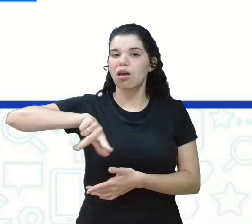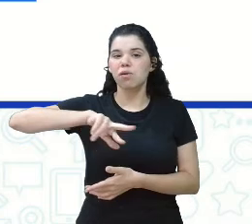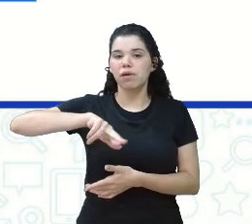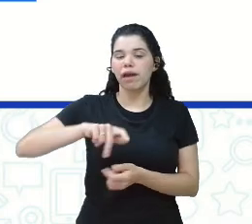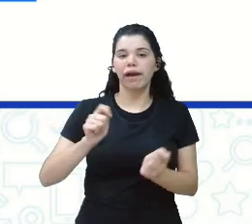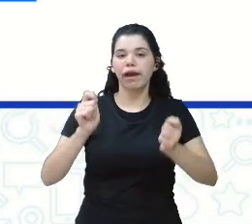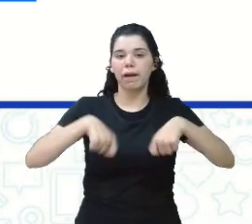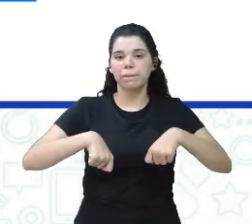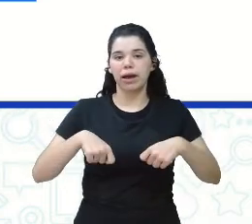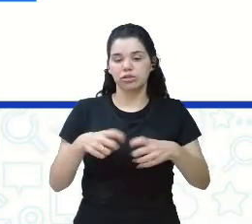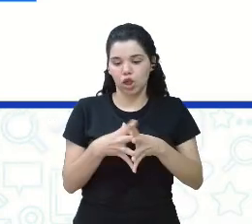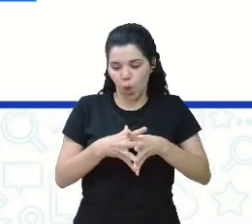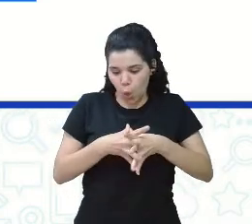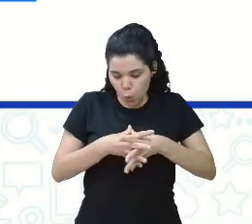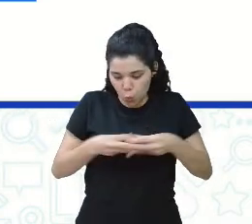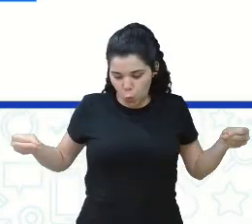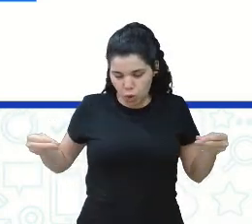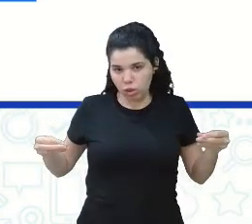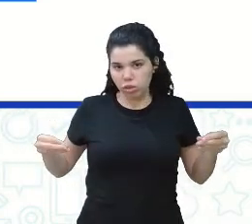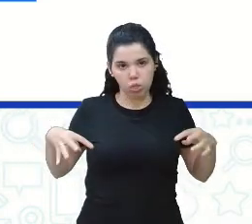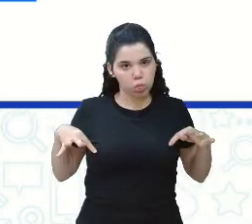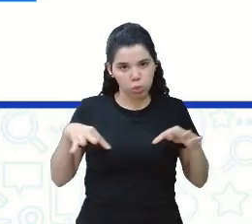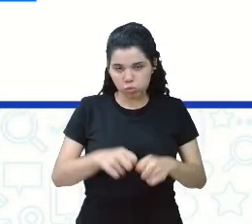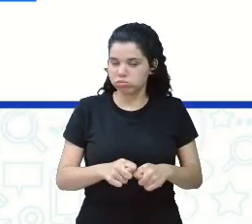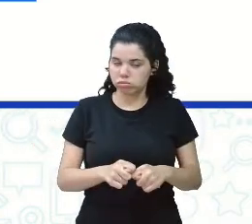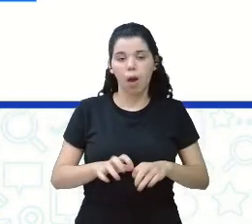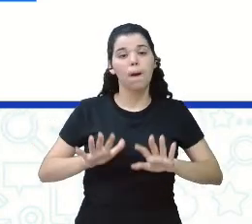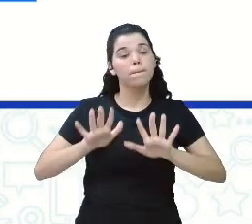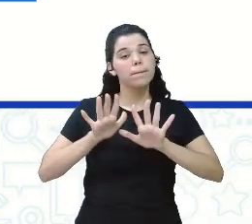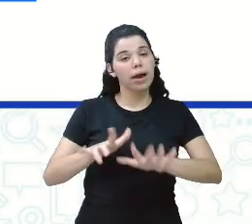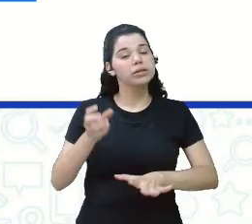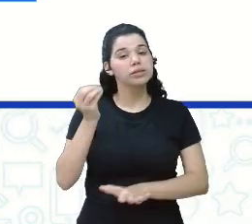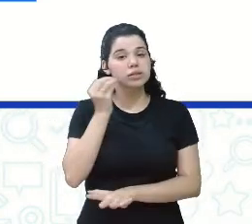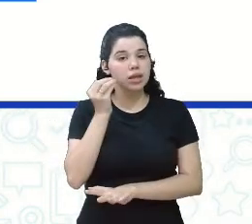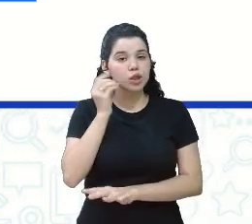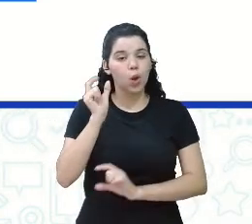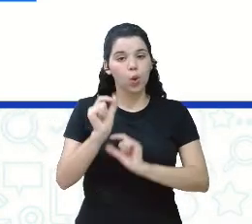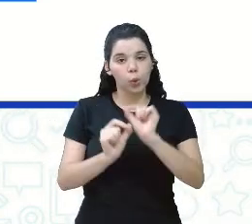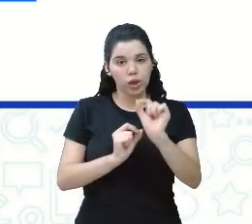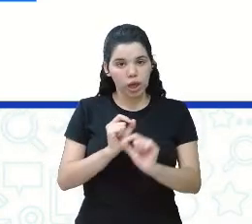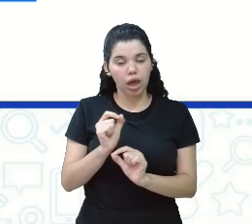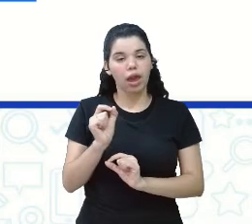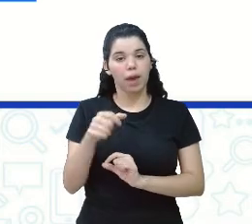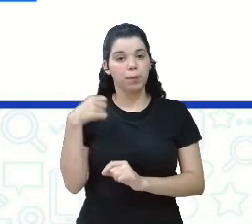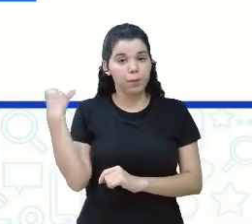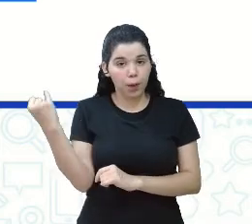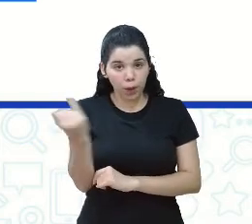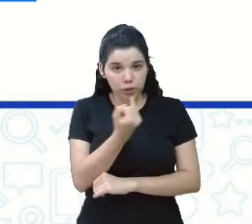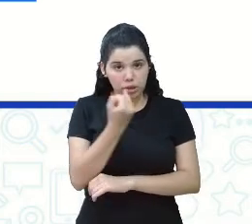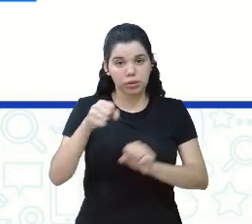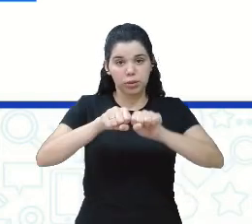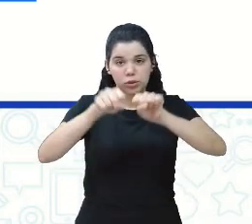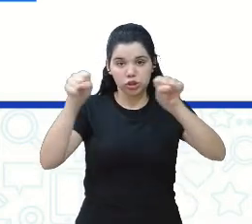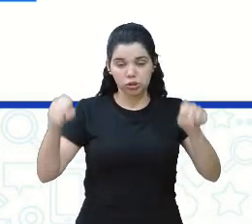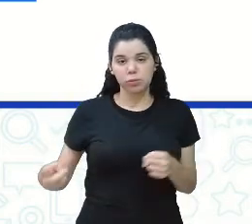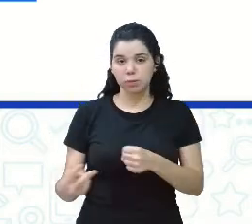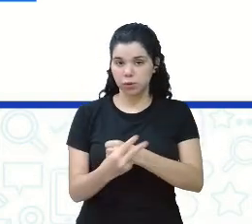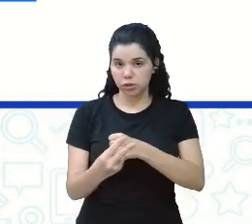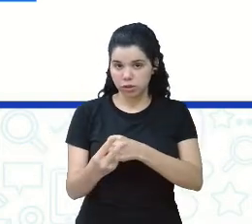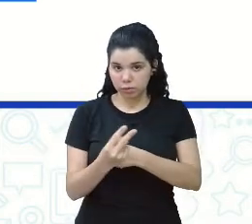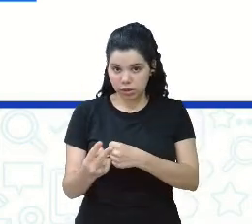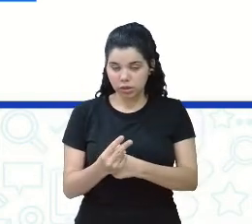de destruírem por completo o vírus, mas eles são essenciais para que o sistema imunológico ele